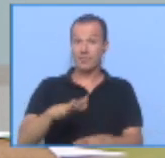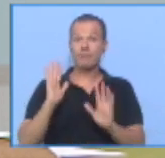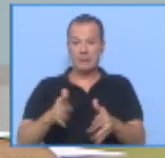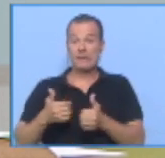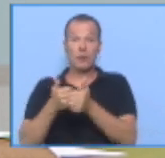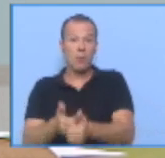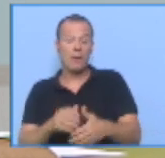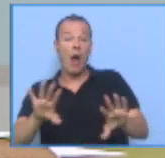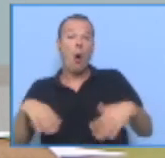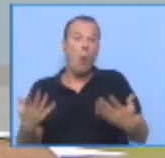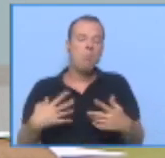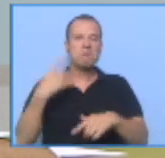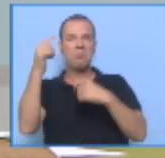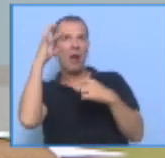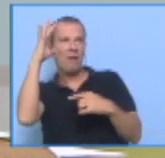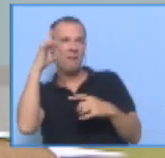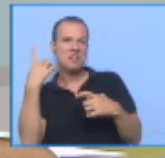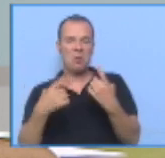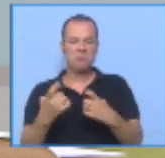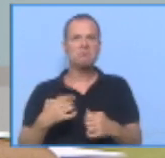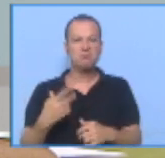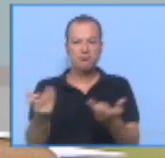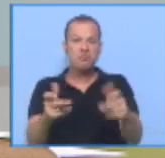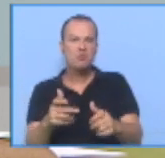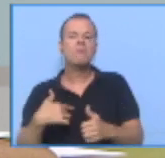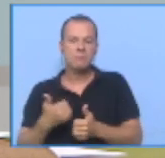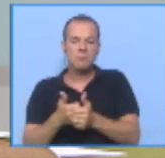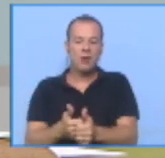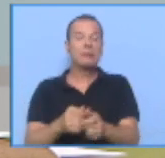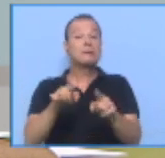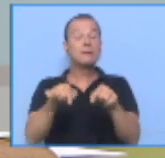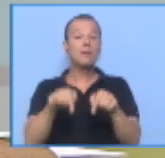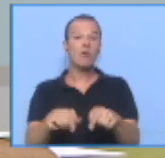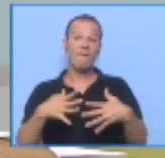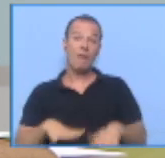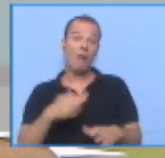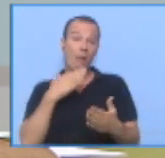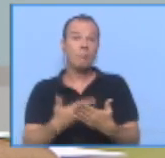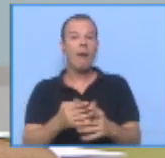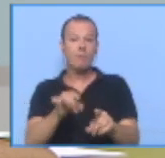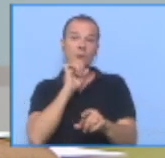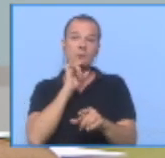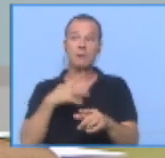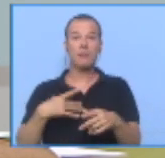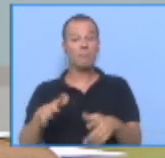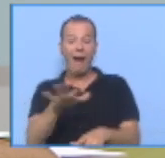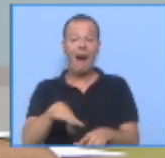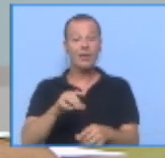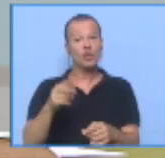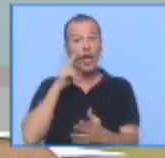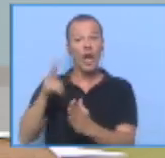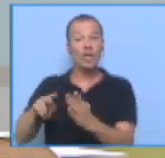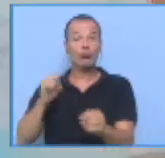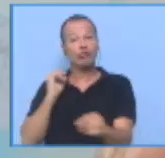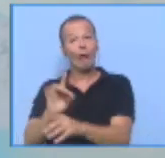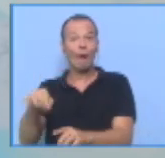o que vai saindo, a reflexão que vai saindo, e portanto é sempre uma oportunidade para poder ler outras coisas que vão surgindo noutras áreas e que porque são leituras